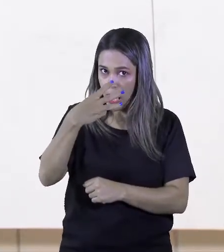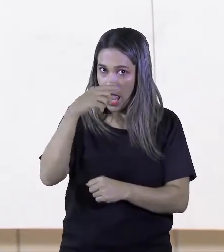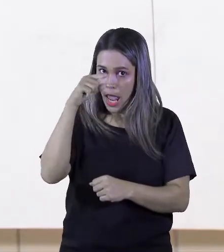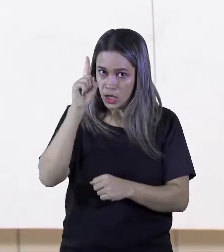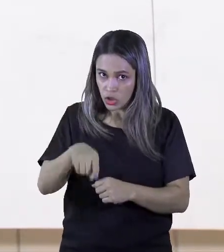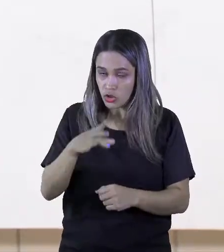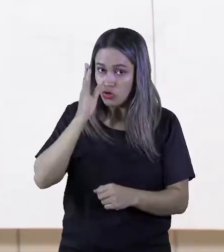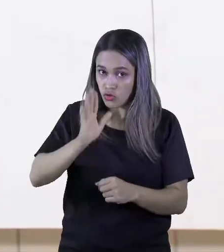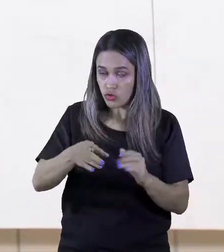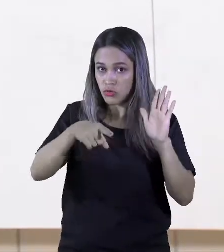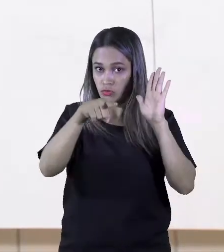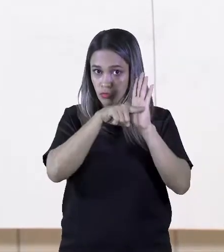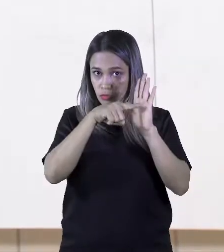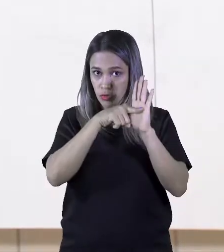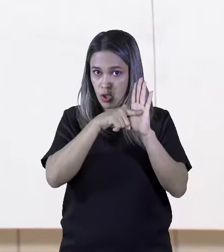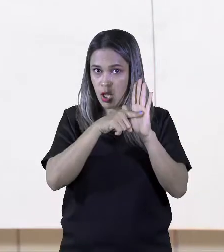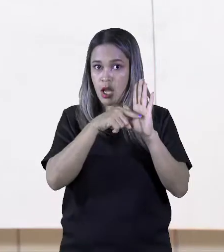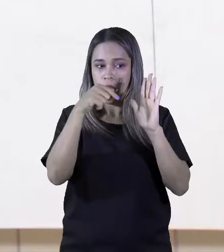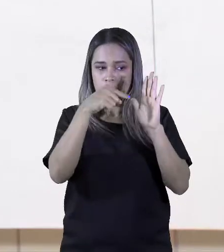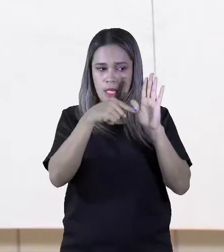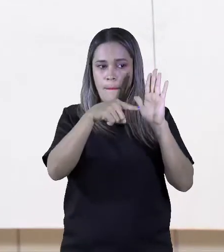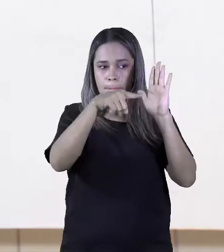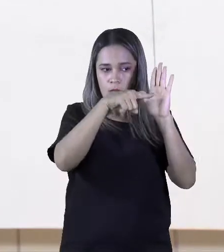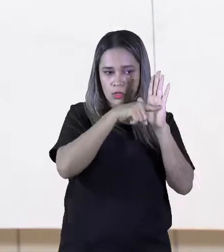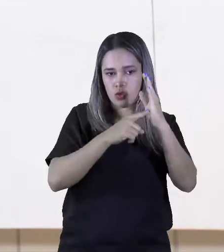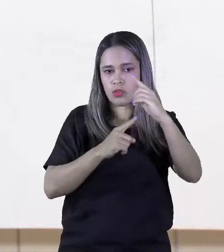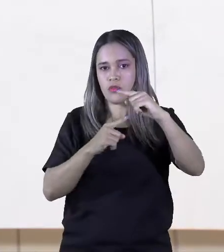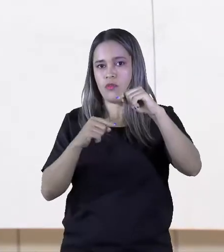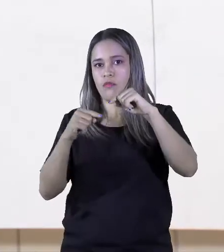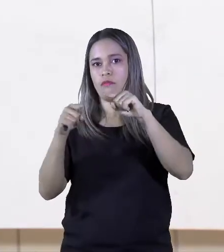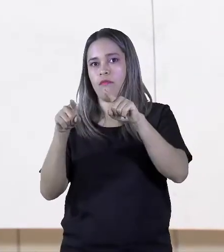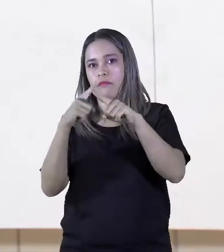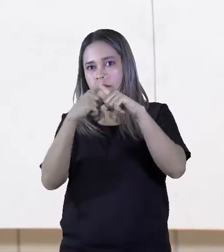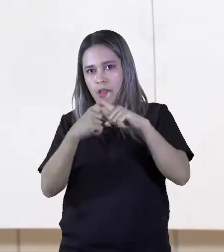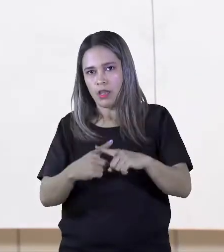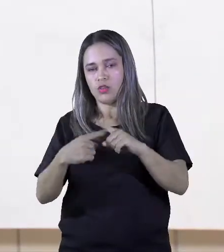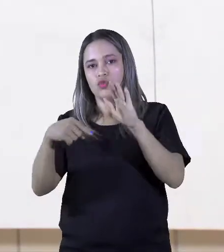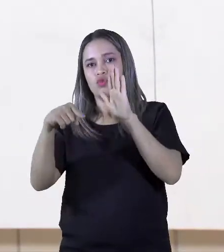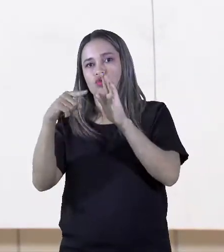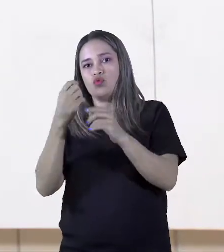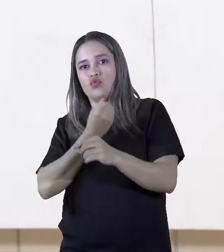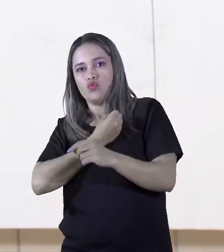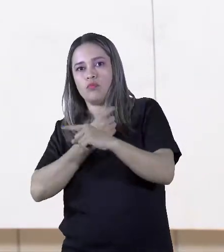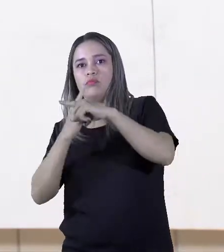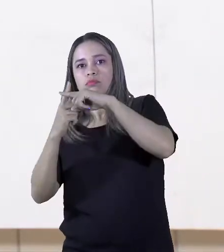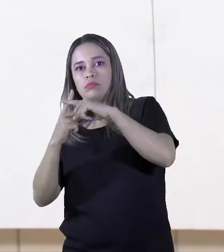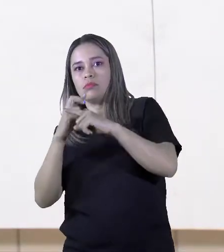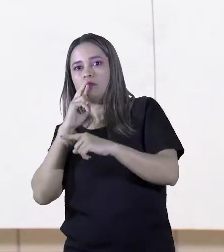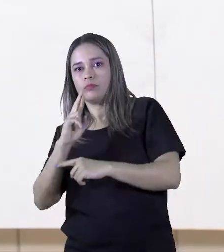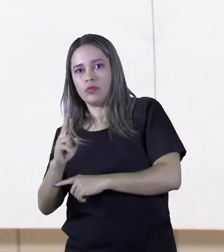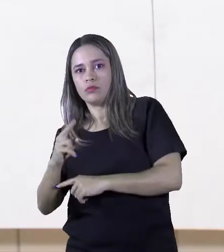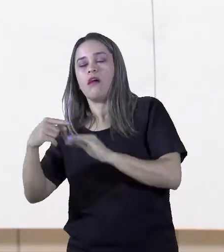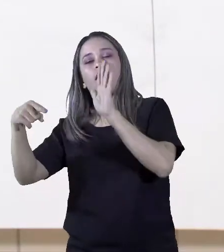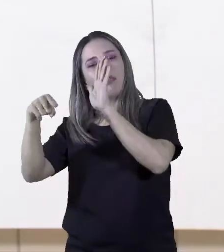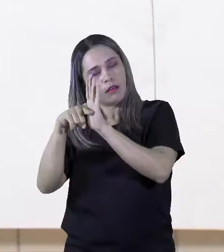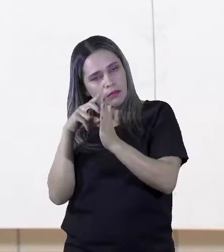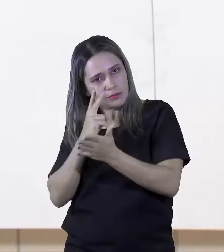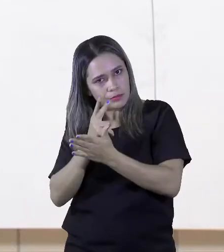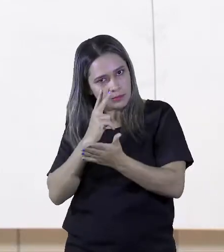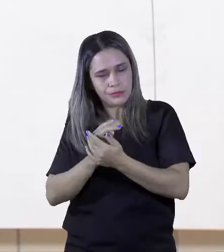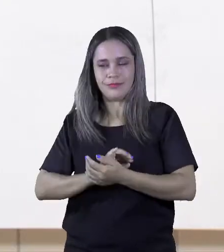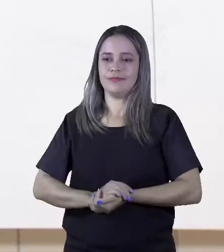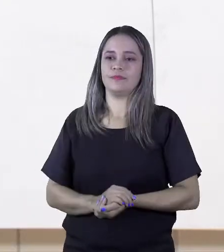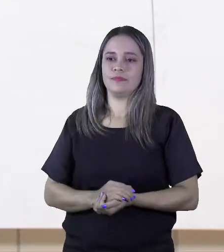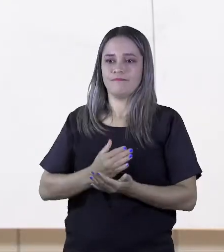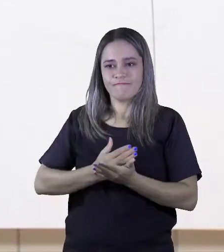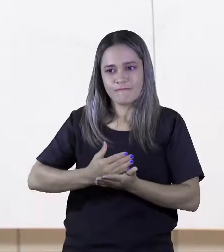um número negativo vezes um número positivo, a minha resposta vai ser negativa, ok? Seguimos